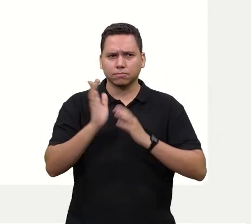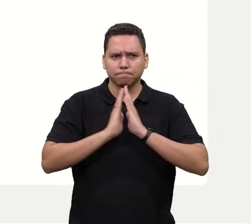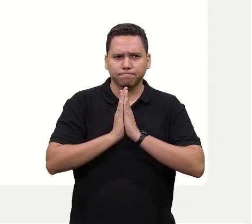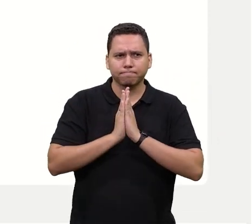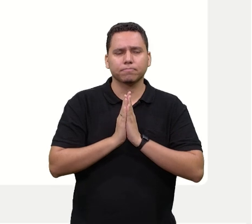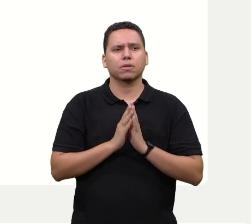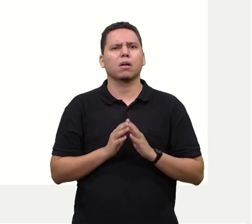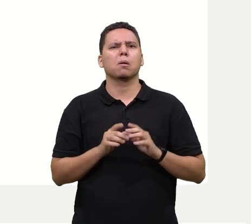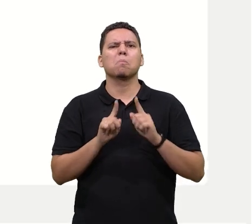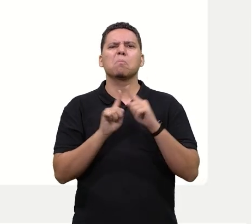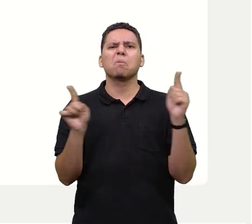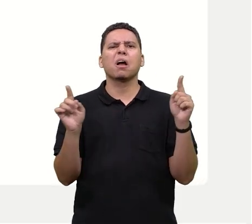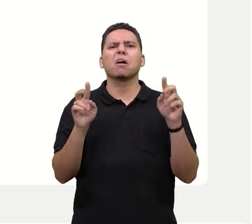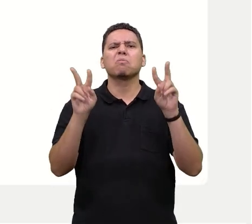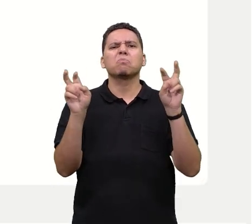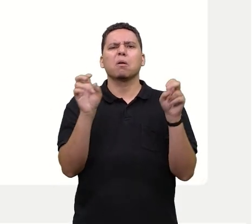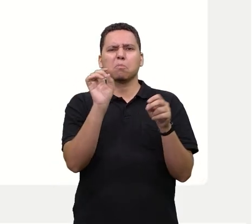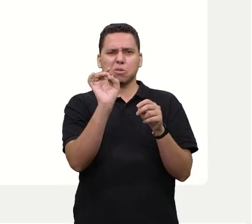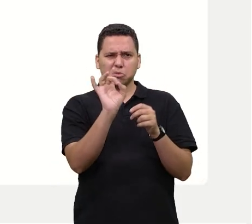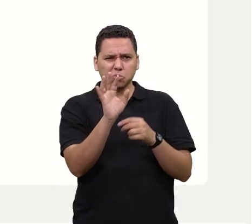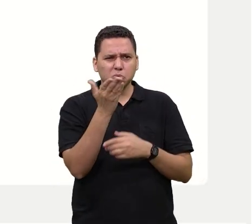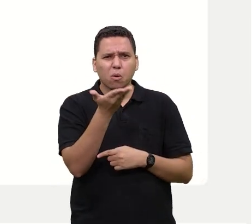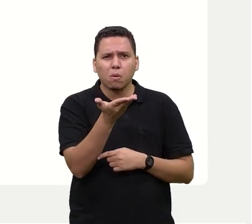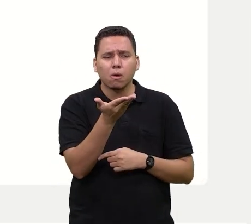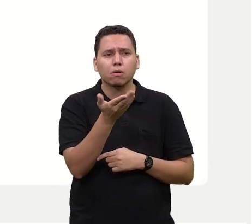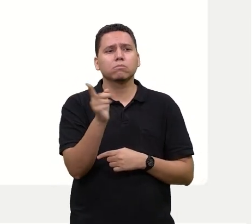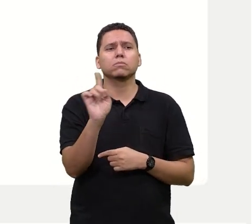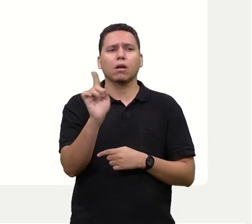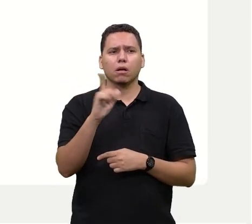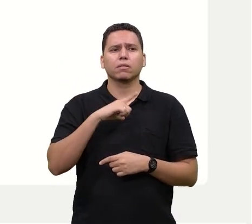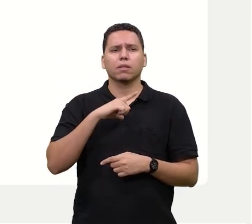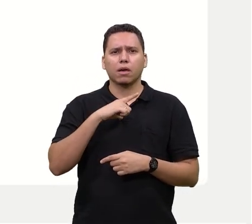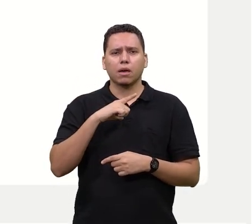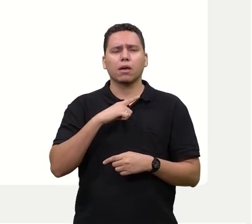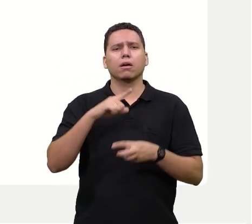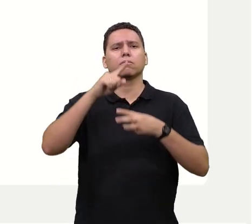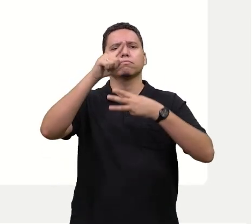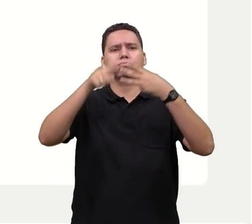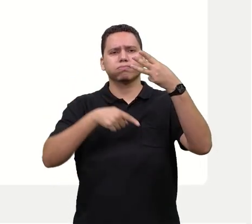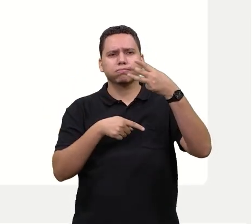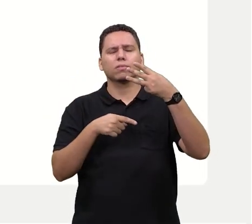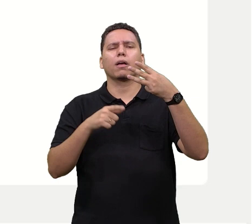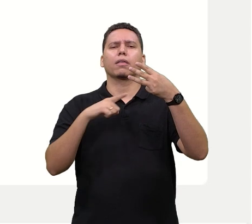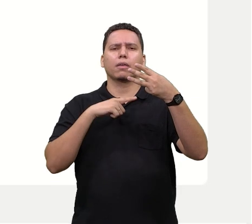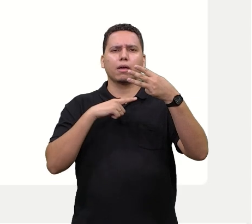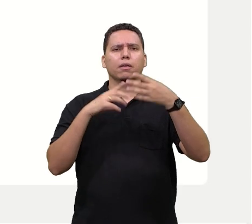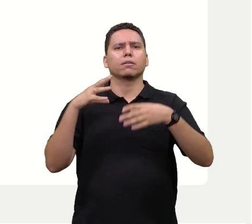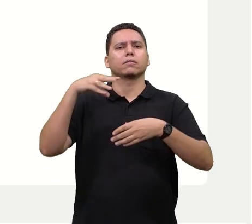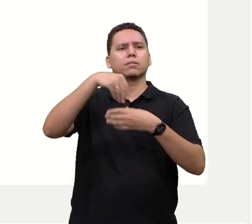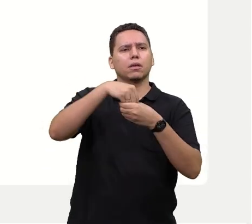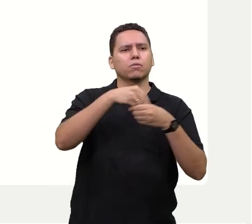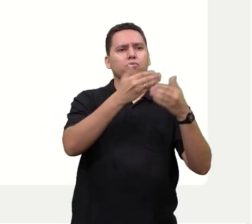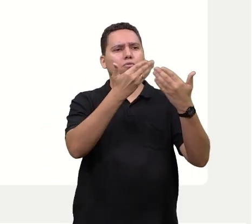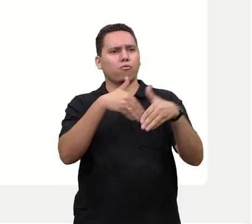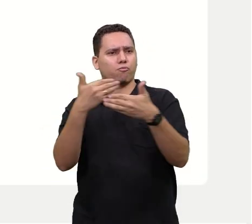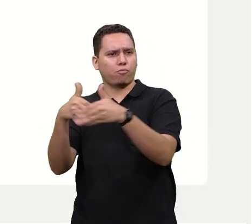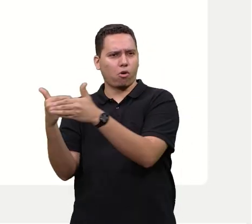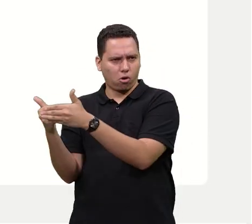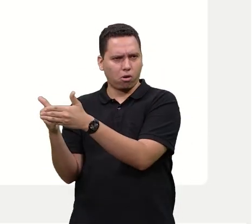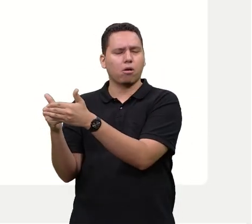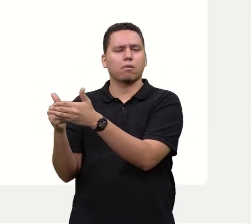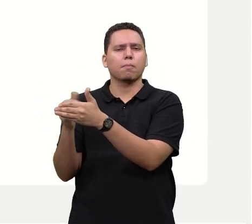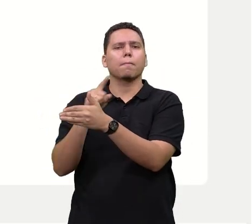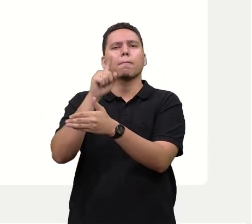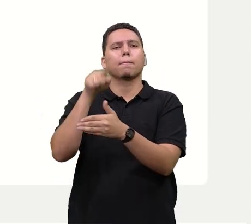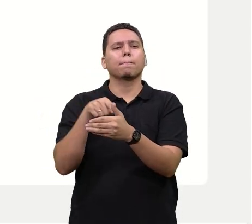só isso? Não, tem alguns múltiplos que aparecem muito em prova. Milicoulomb, microcoulomb, nanocoulomb, são fatores de potência de